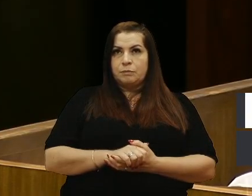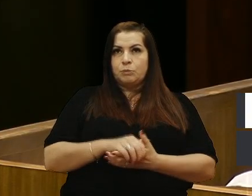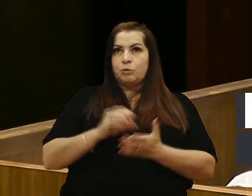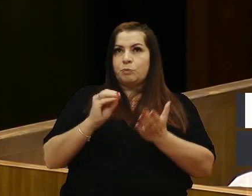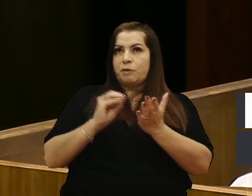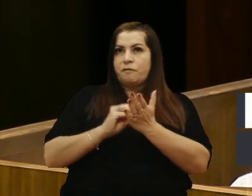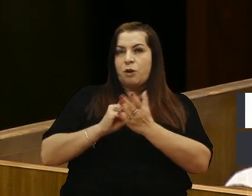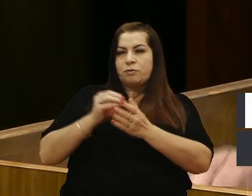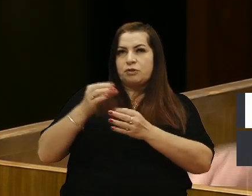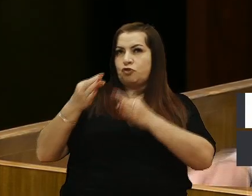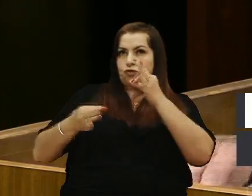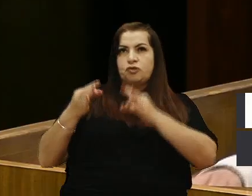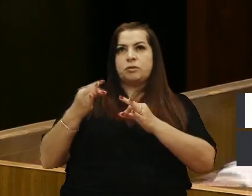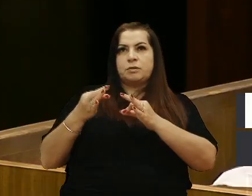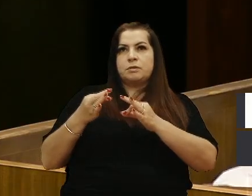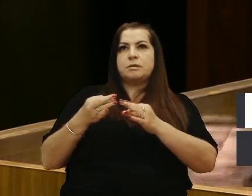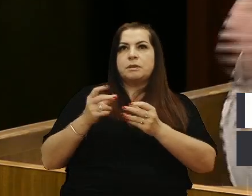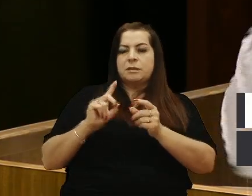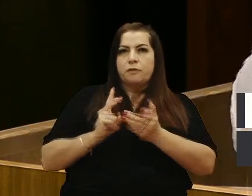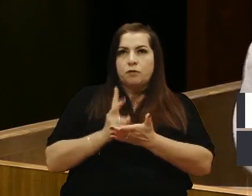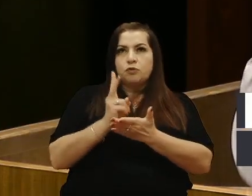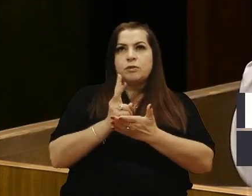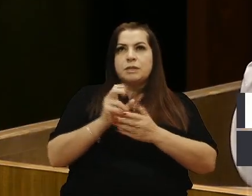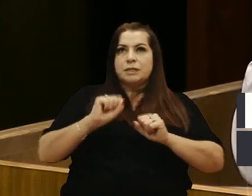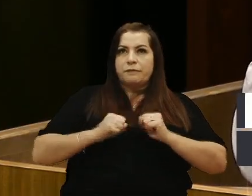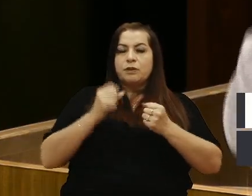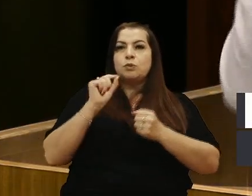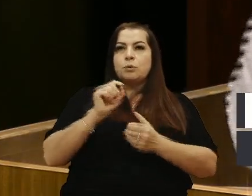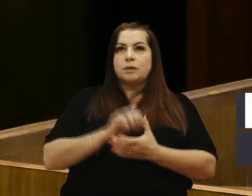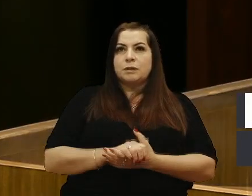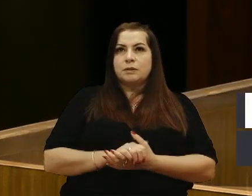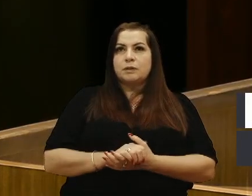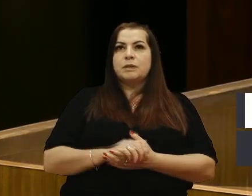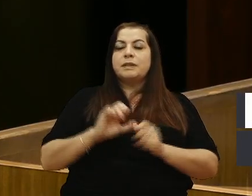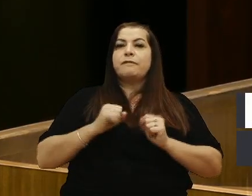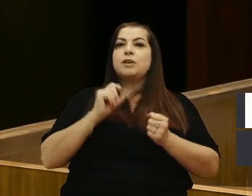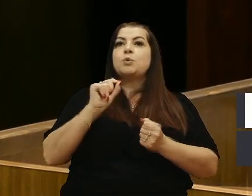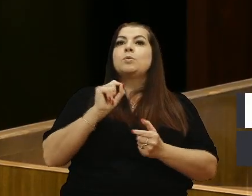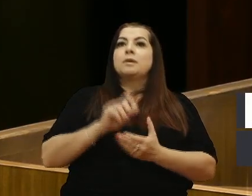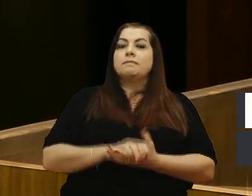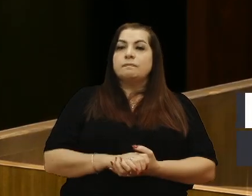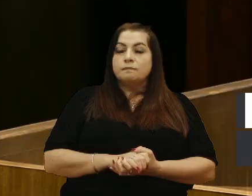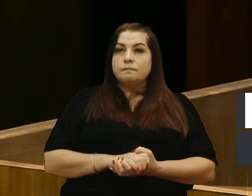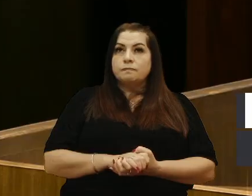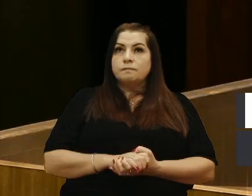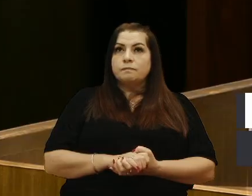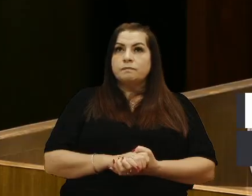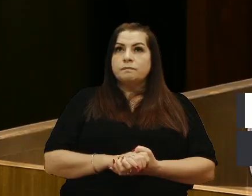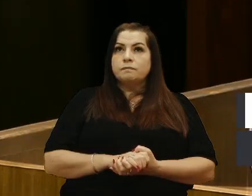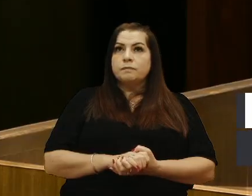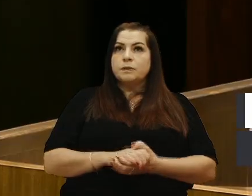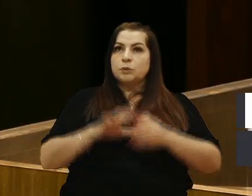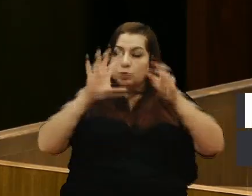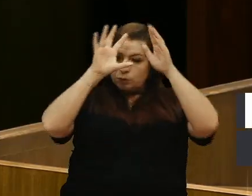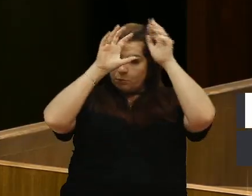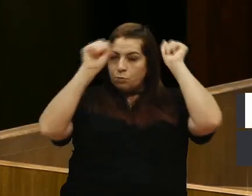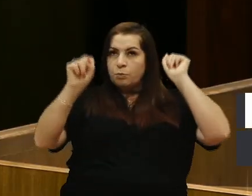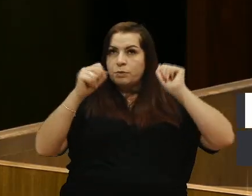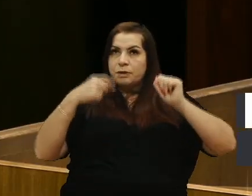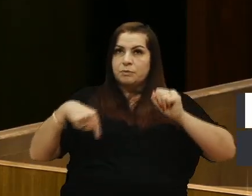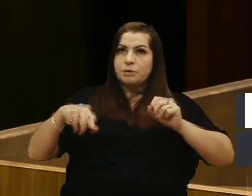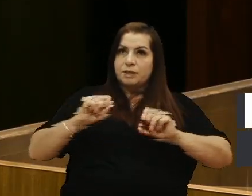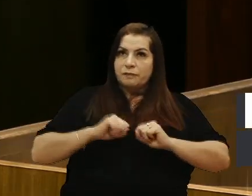injustiça. Caso contrário, eu vou continuar aqui defendendo o quê? O que eu vou defender? Senhor Supremo Tribunal, eu estarei